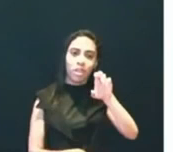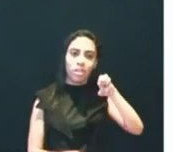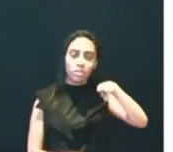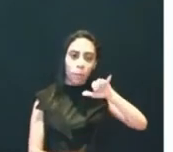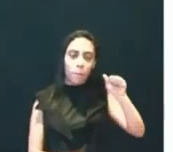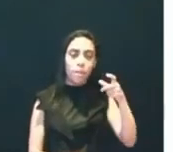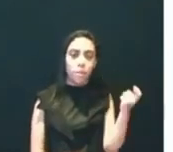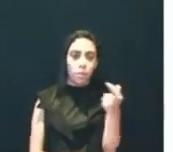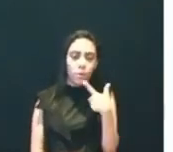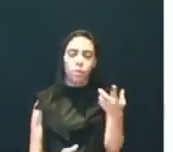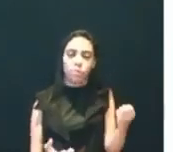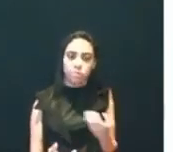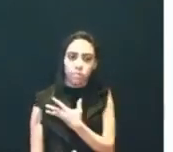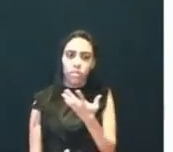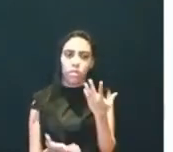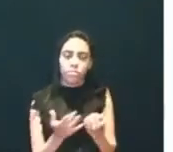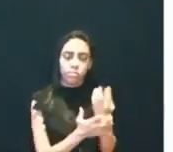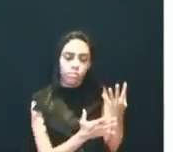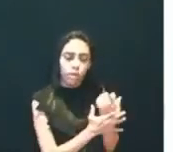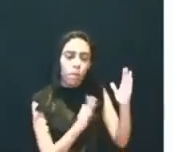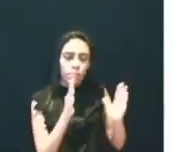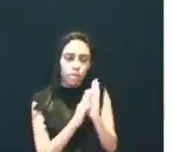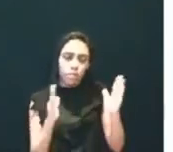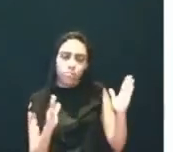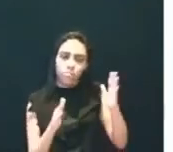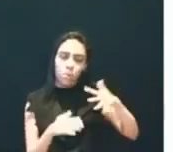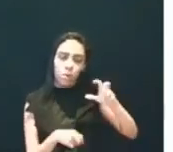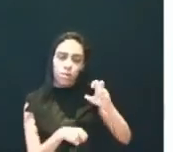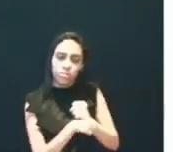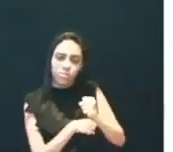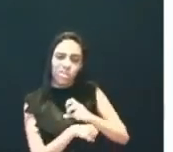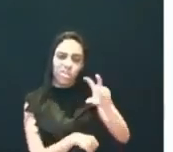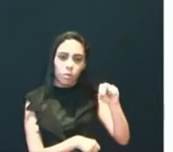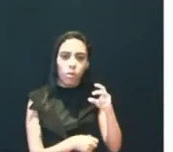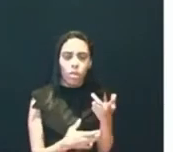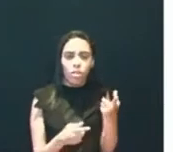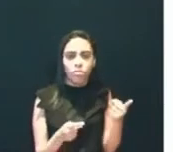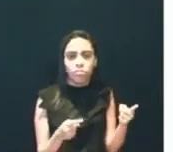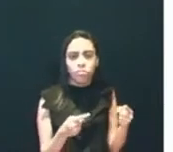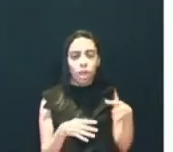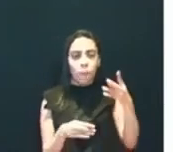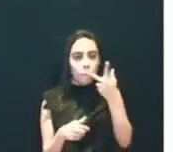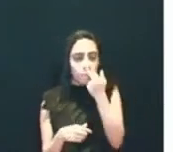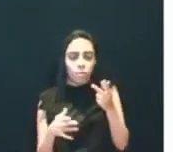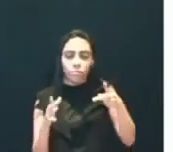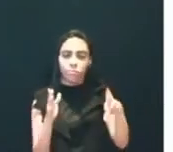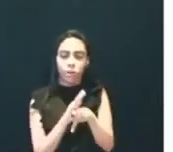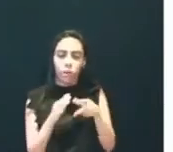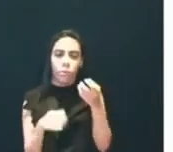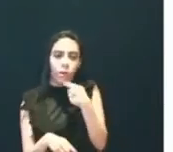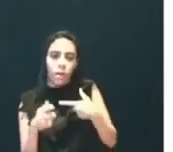medicações surgiram. Então, durante 40, 50 anos, a gente tratava com 1, 2, 3 combinações, medicamentos que